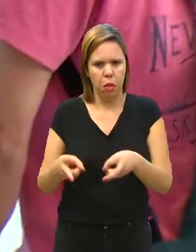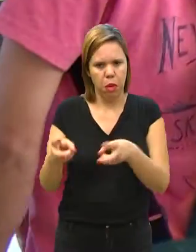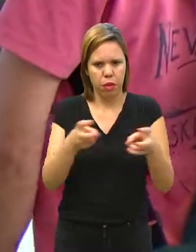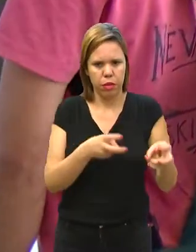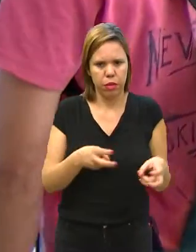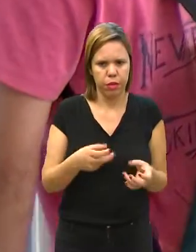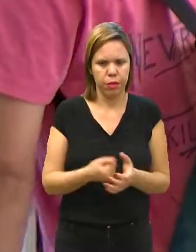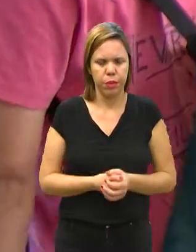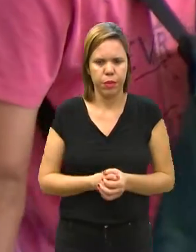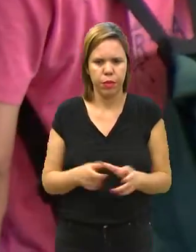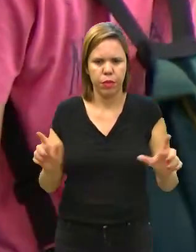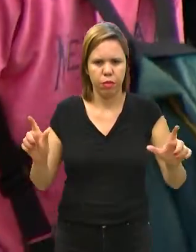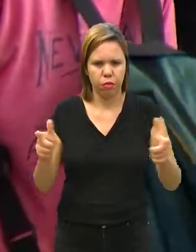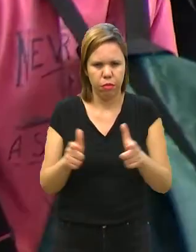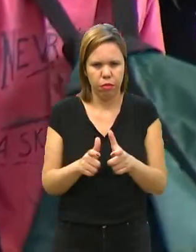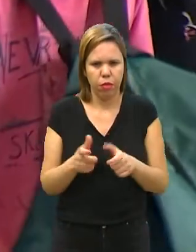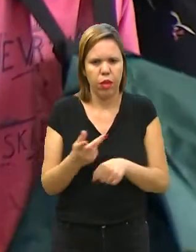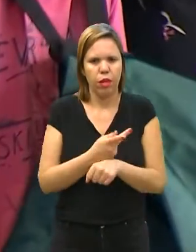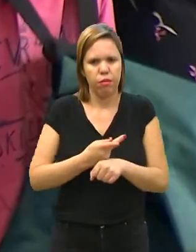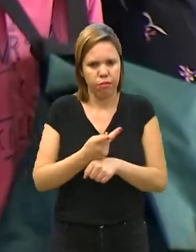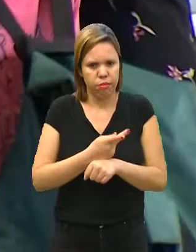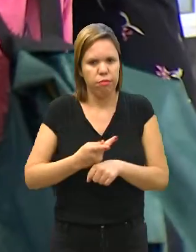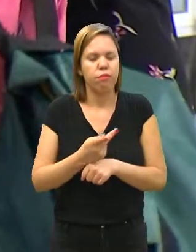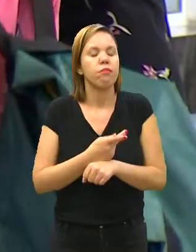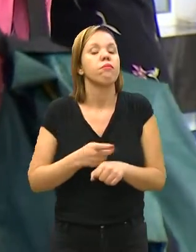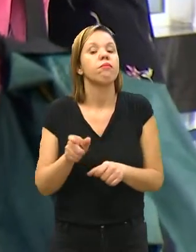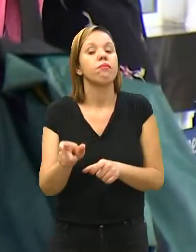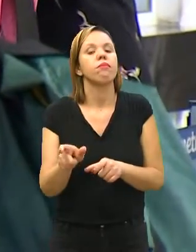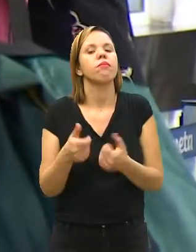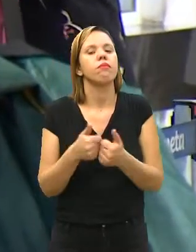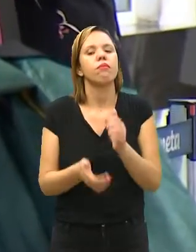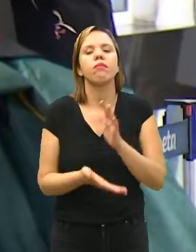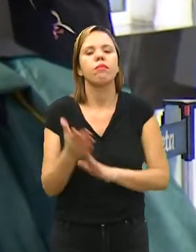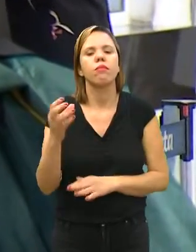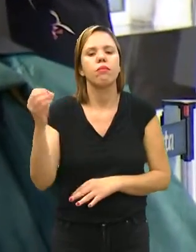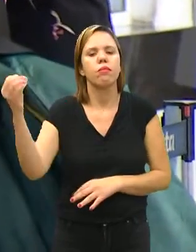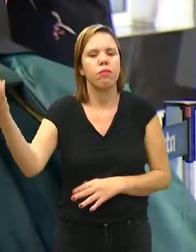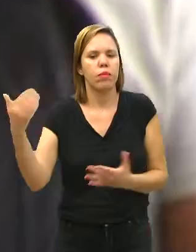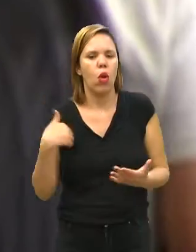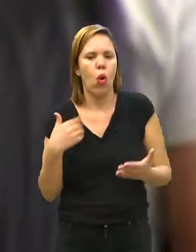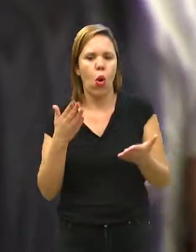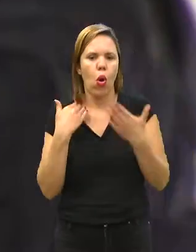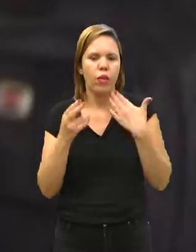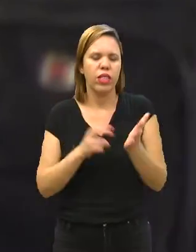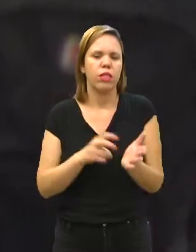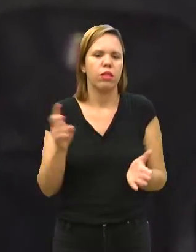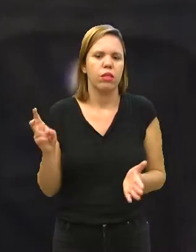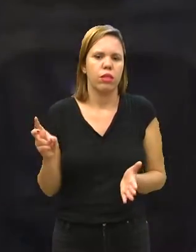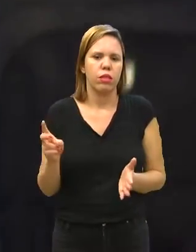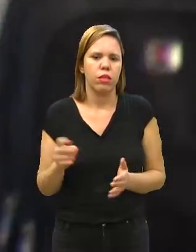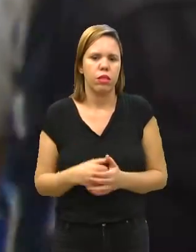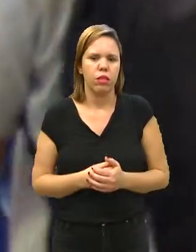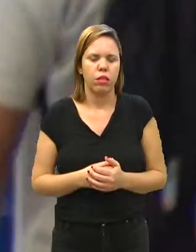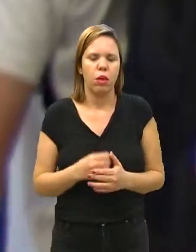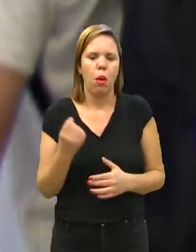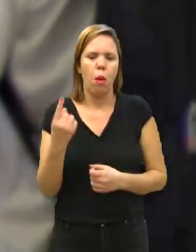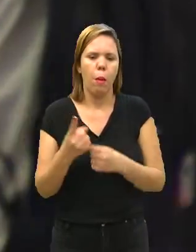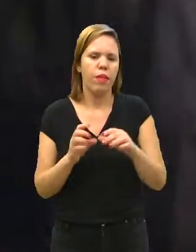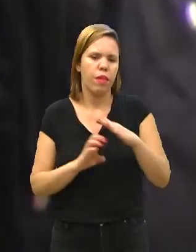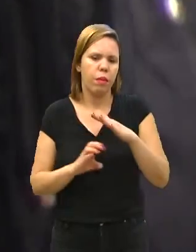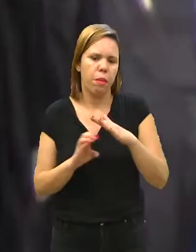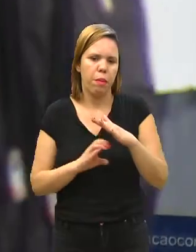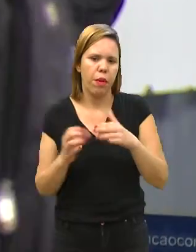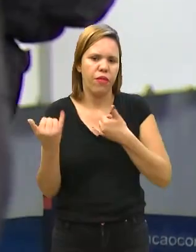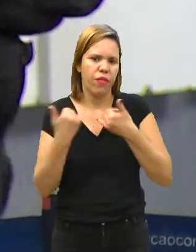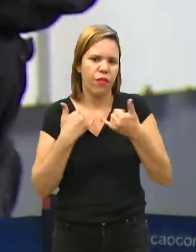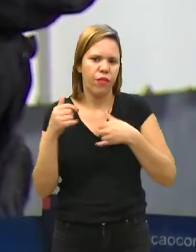perceber essa diminuição na procura das passagens. Eu conversei logo pela manhã com uma das empresas e foi